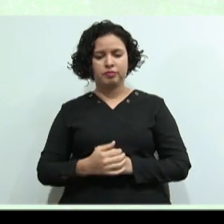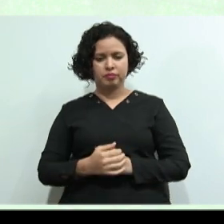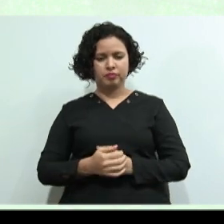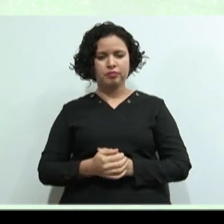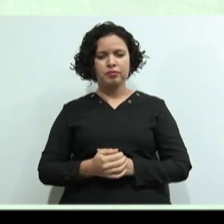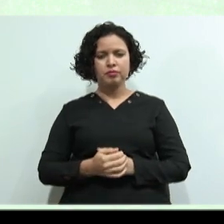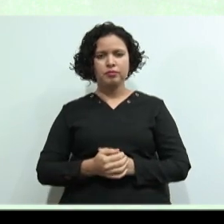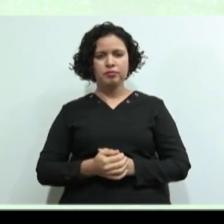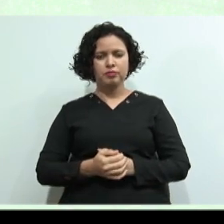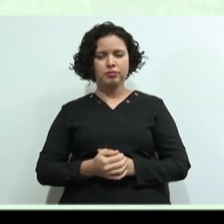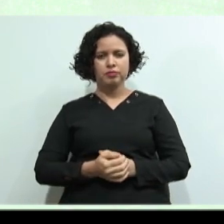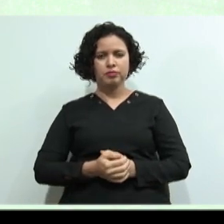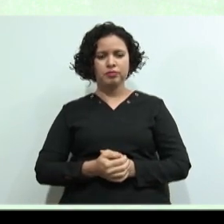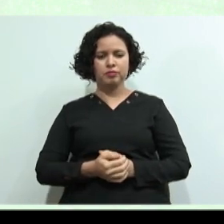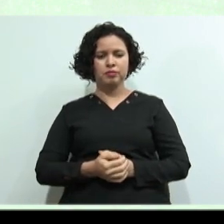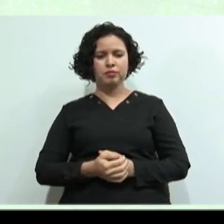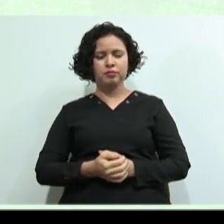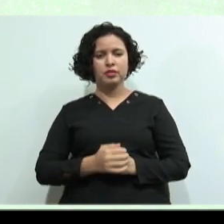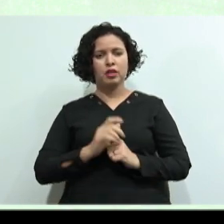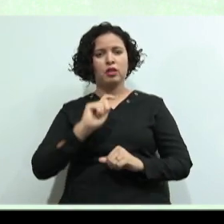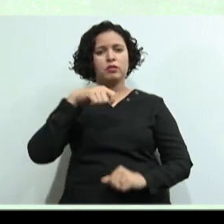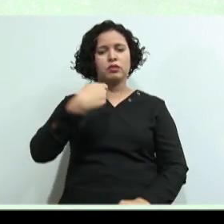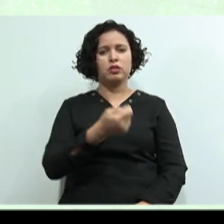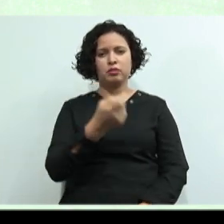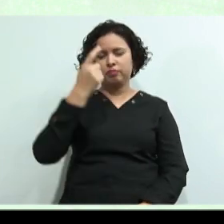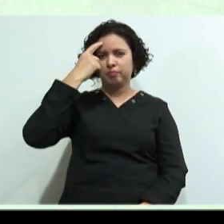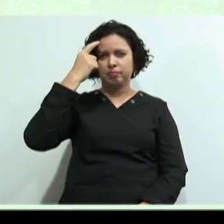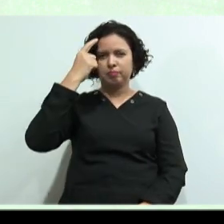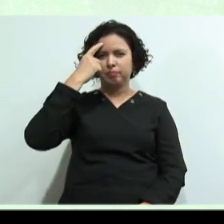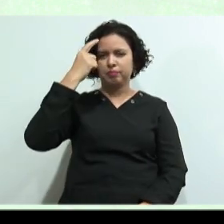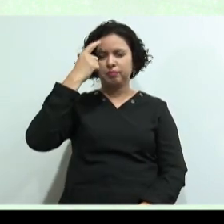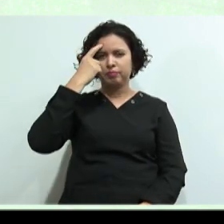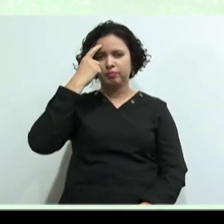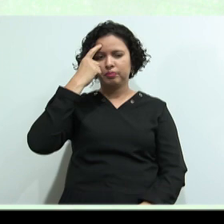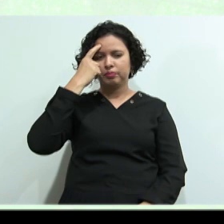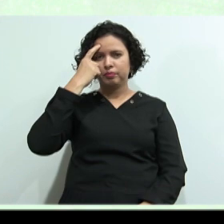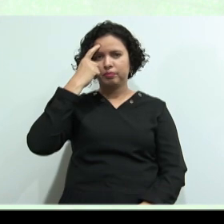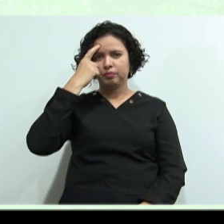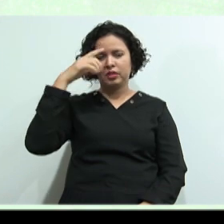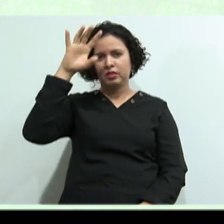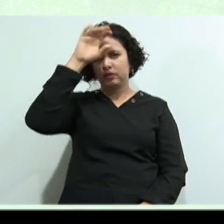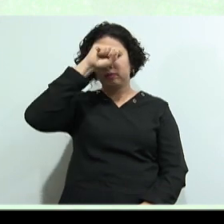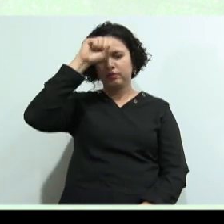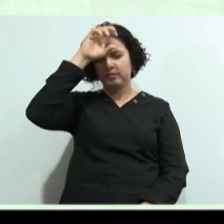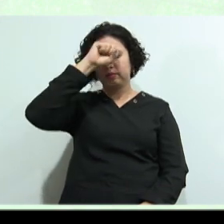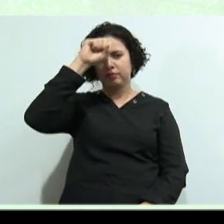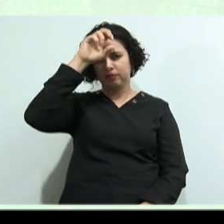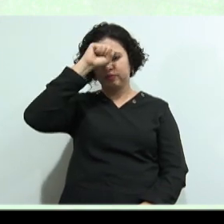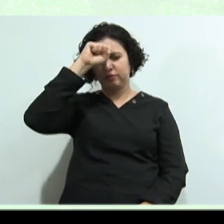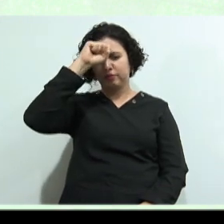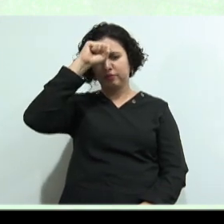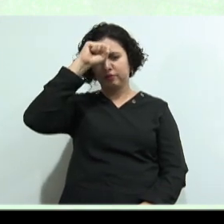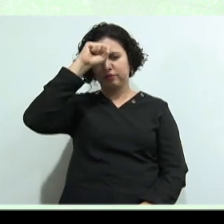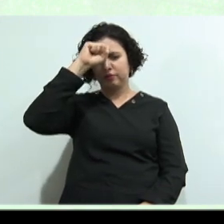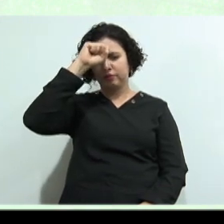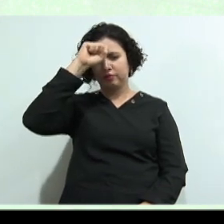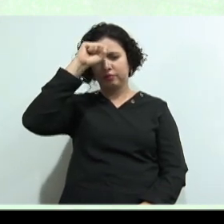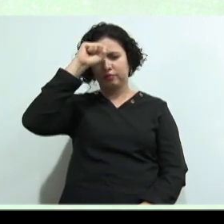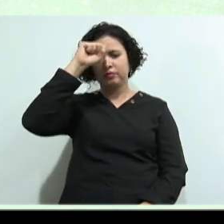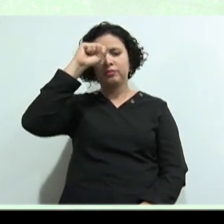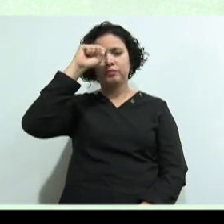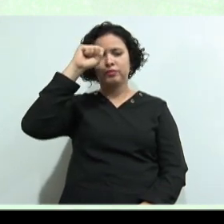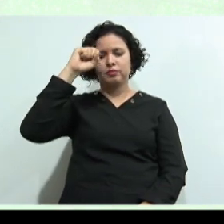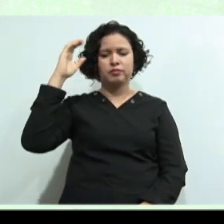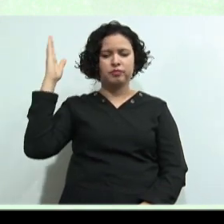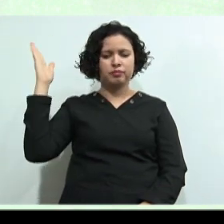aí, o sinal de pensar e o sinal de aprender. Pensar tá embaixo, aprender tá em cima,